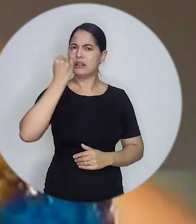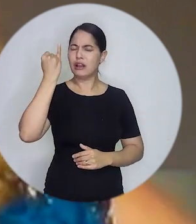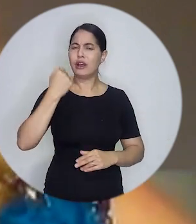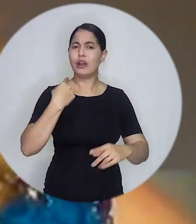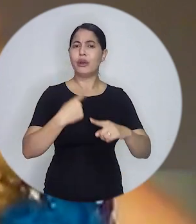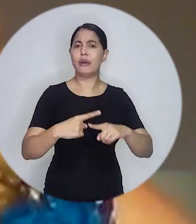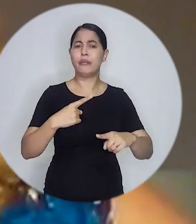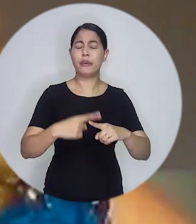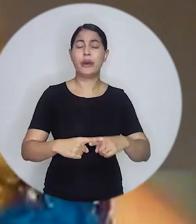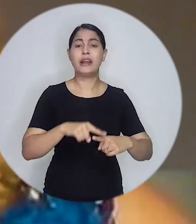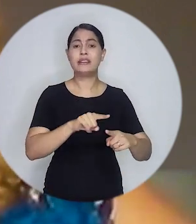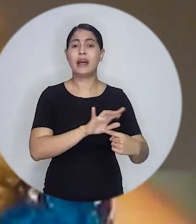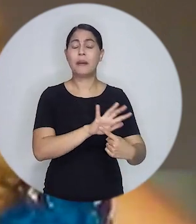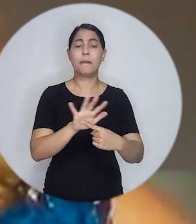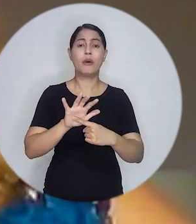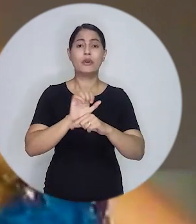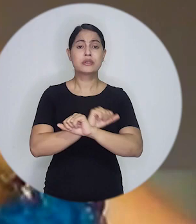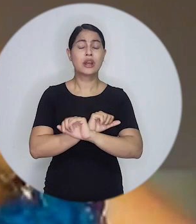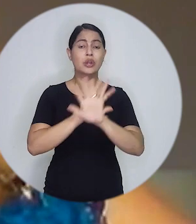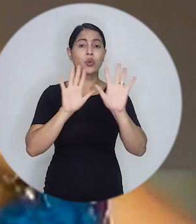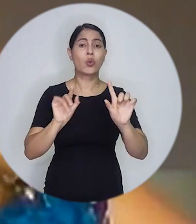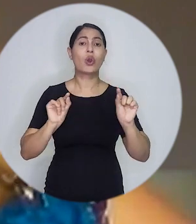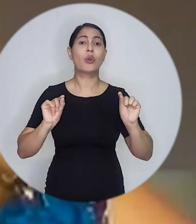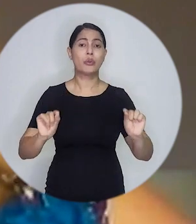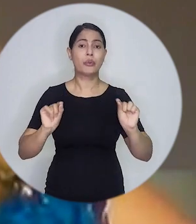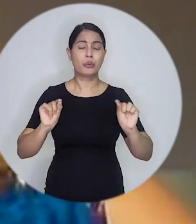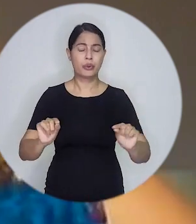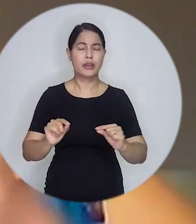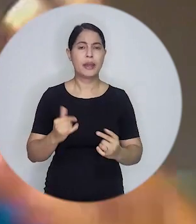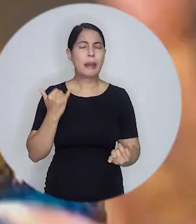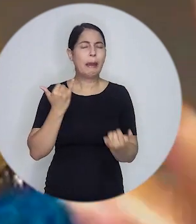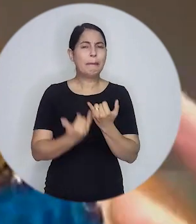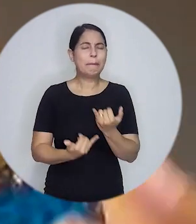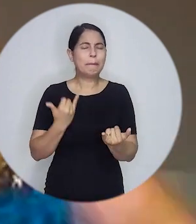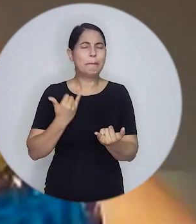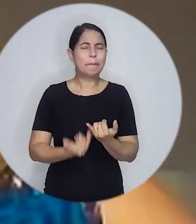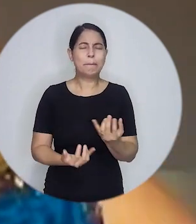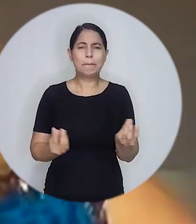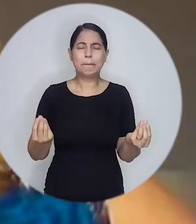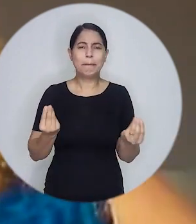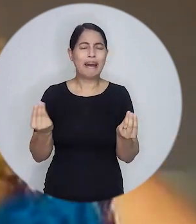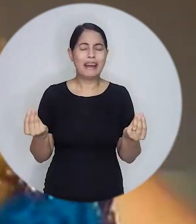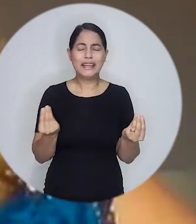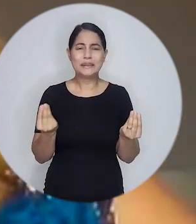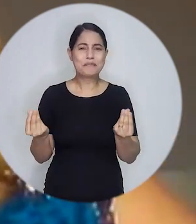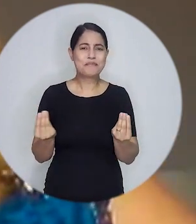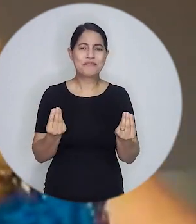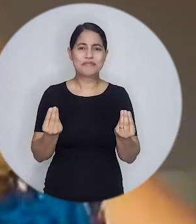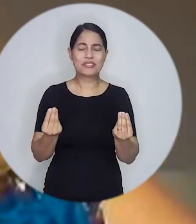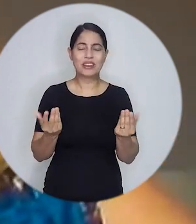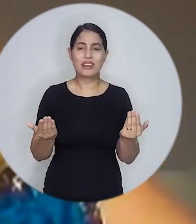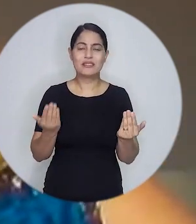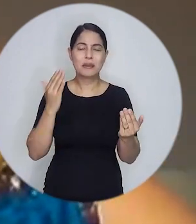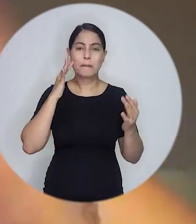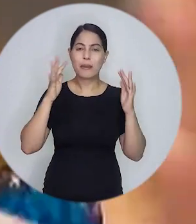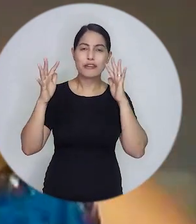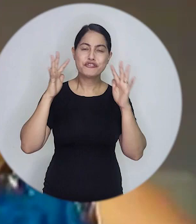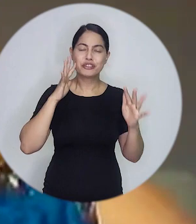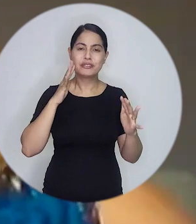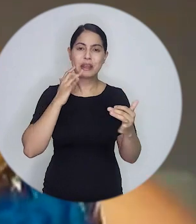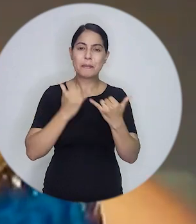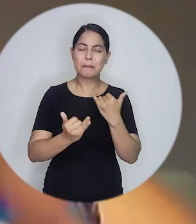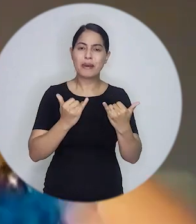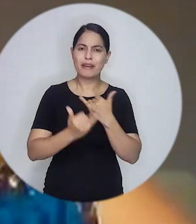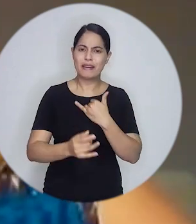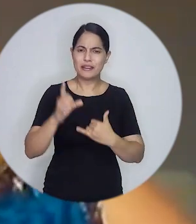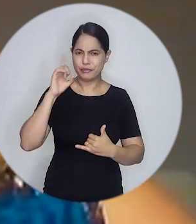importância, porque ela desvela também uma espécie de